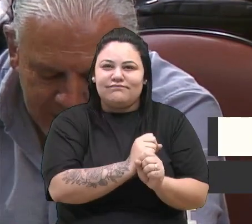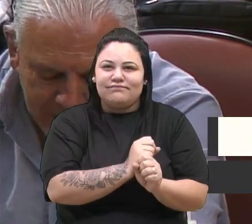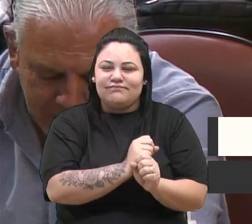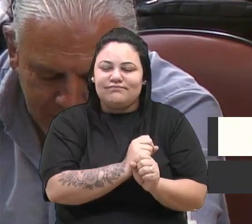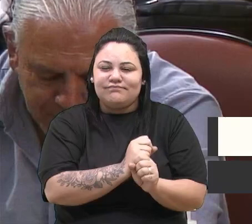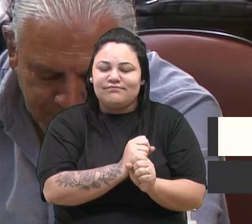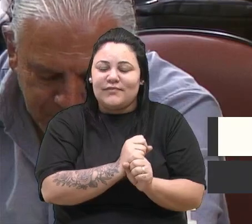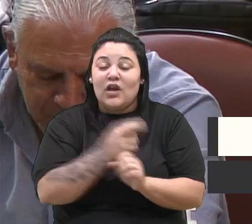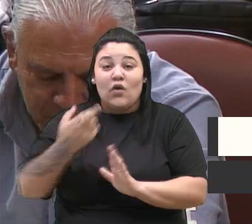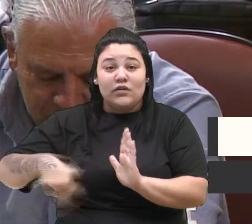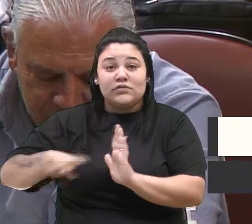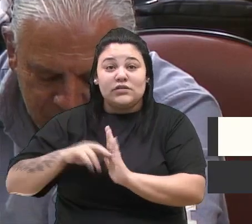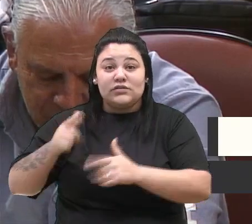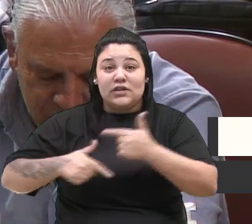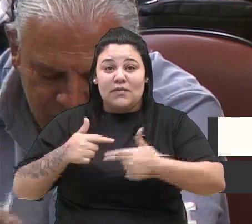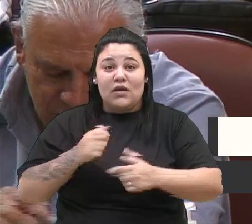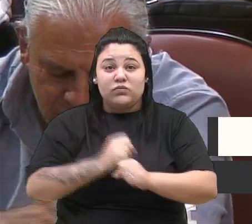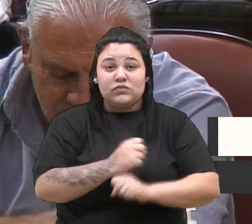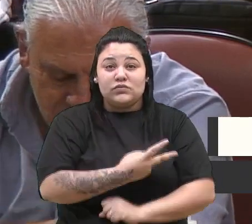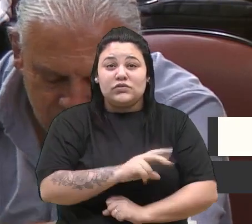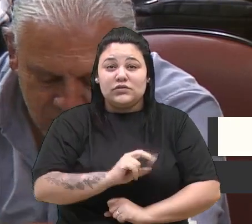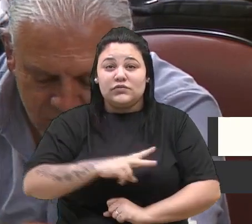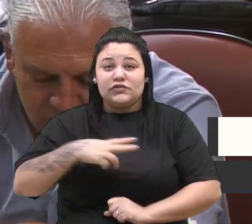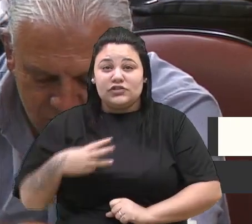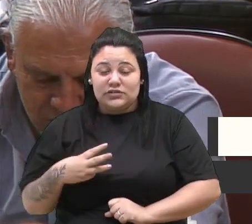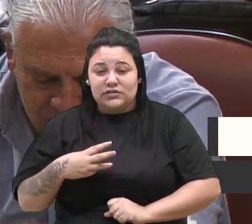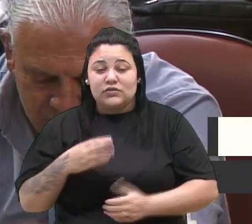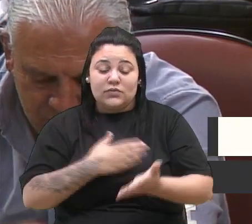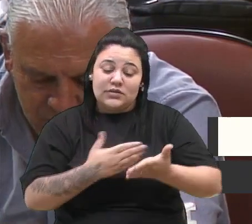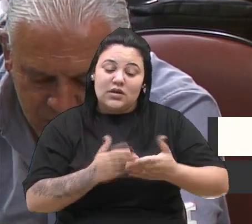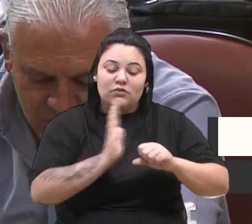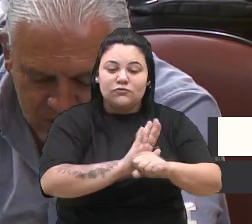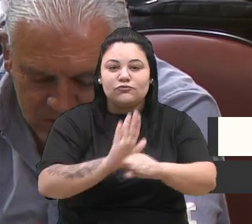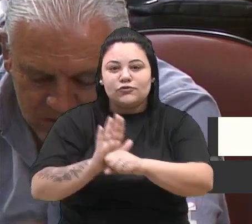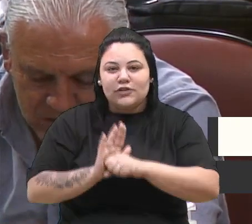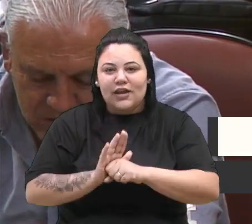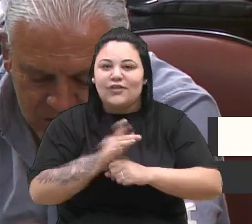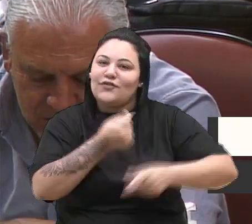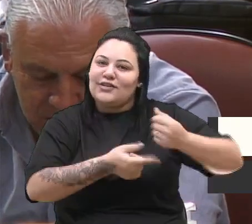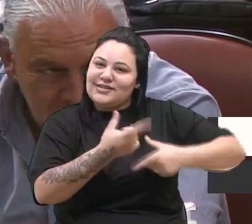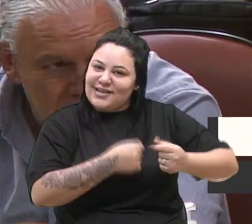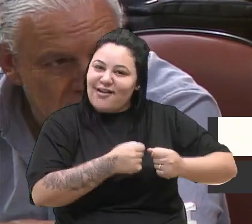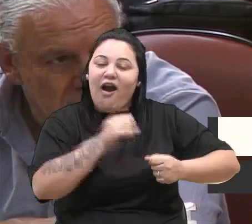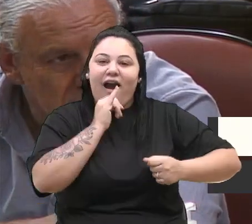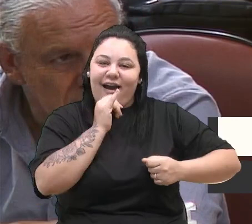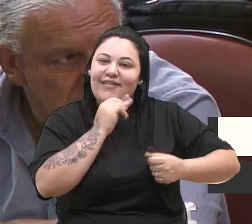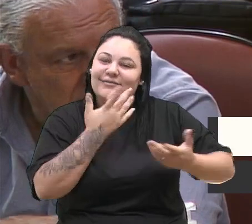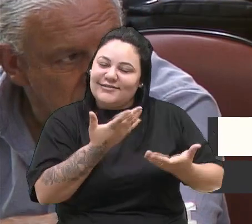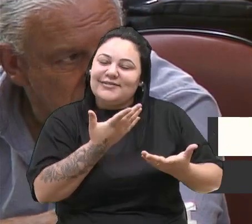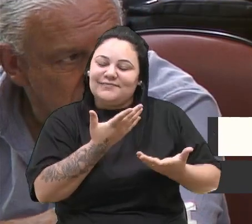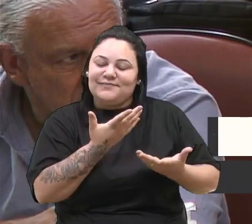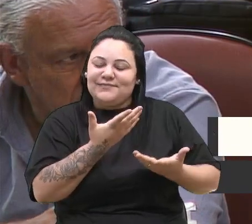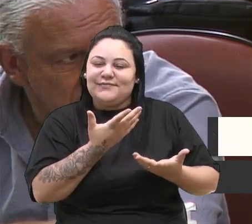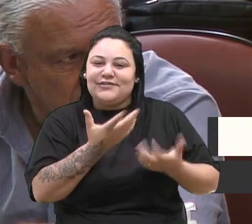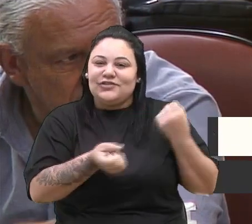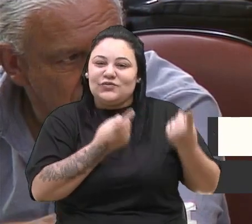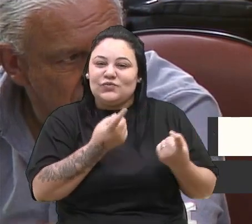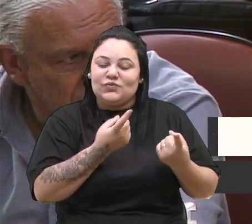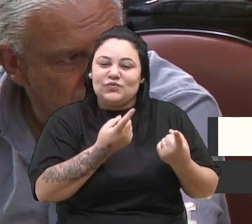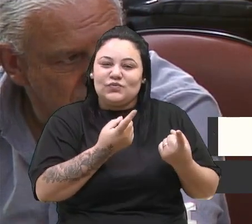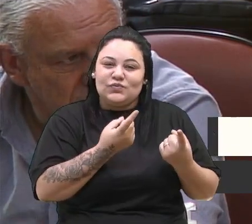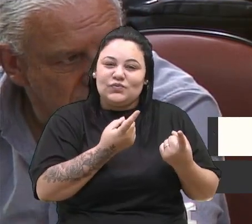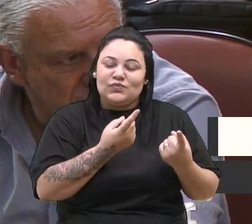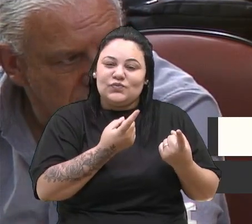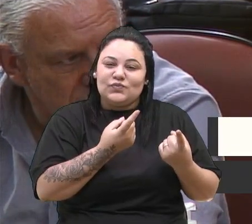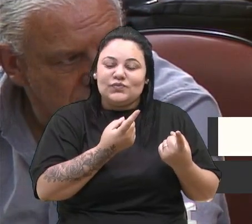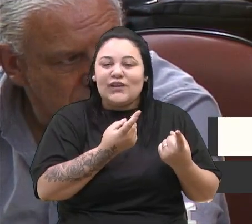trabalho, no ano de 2023, passaram a auxiliar financeiramente, ainda de forma tímida, né, algumas ONGs importantes da